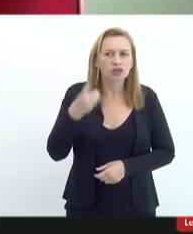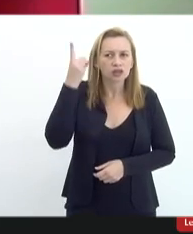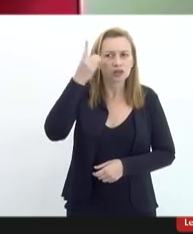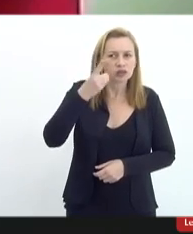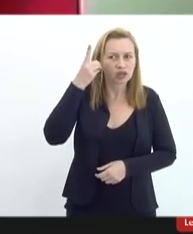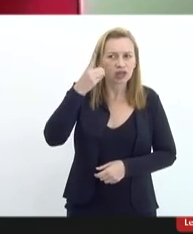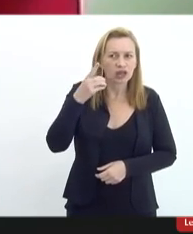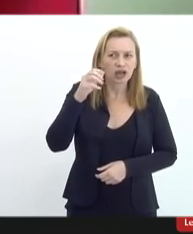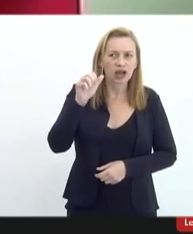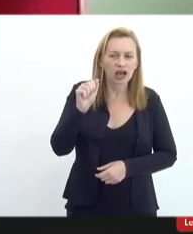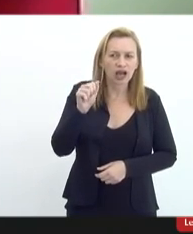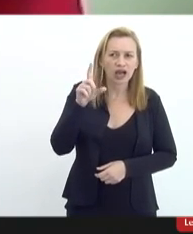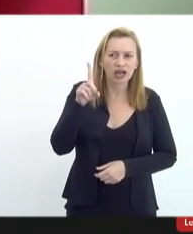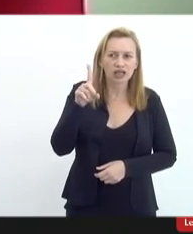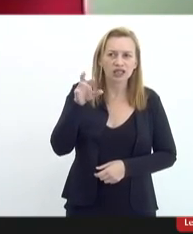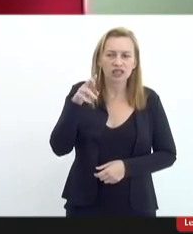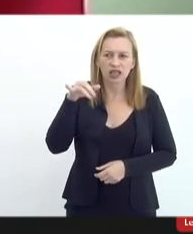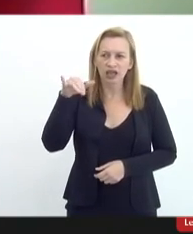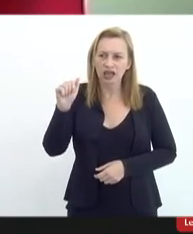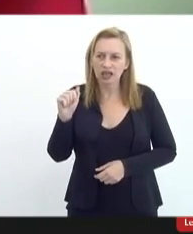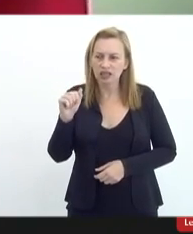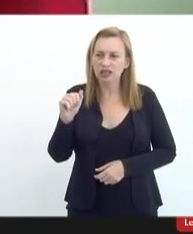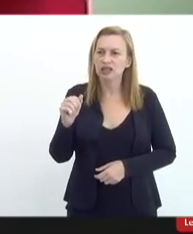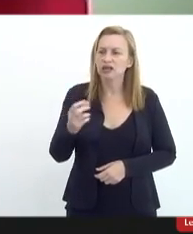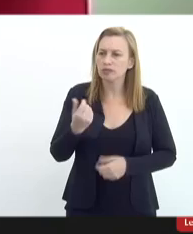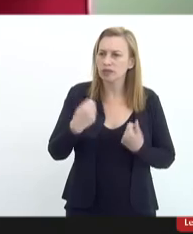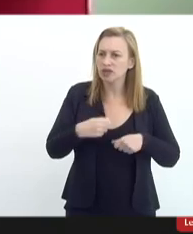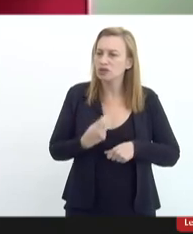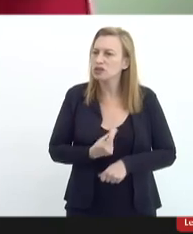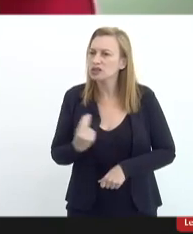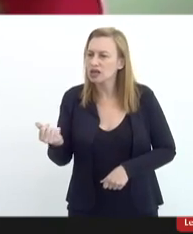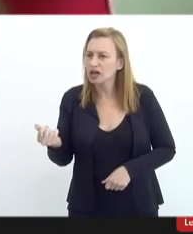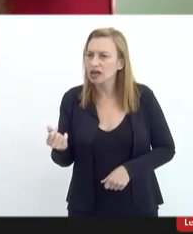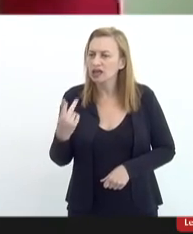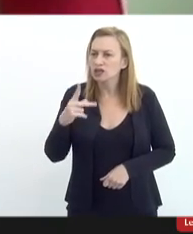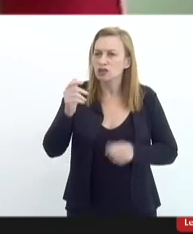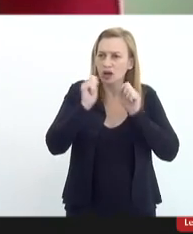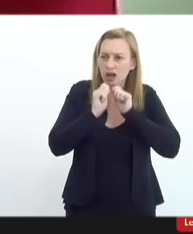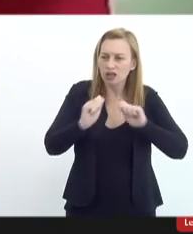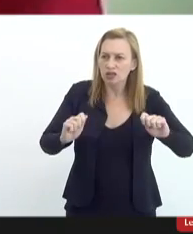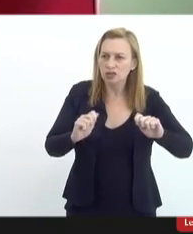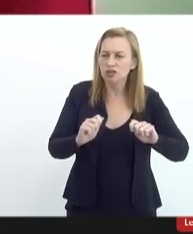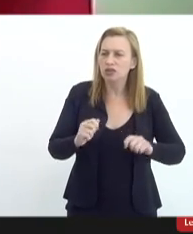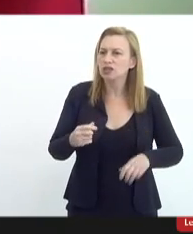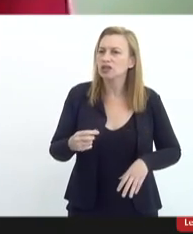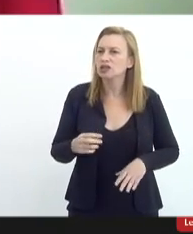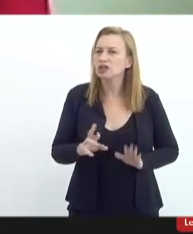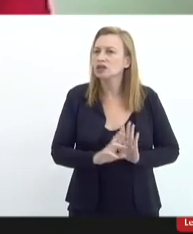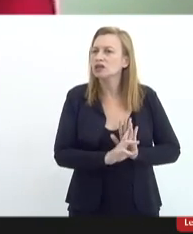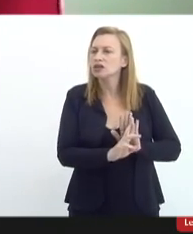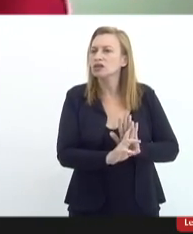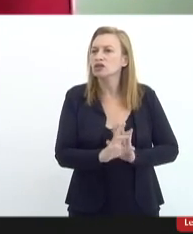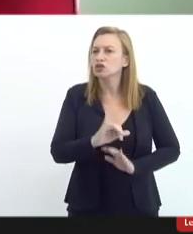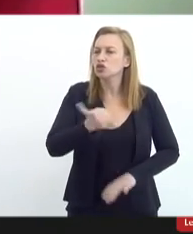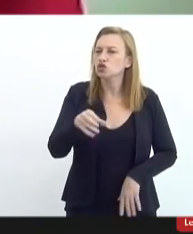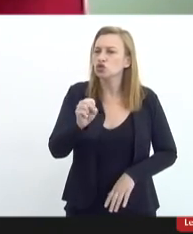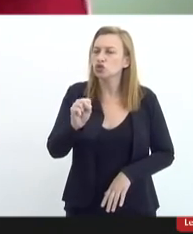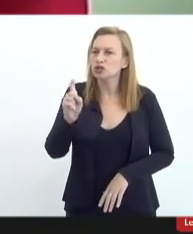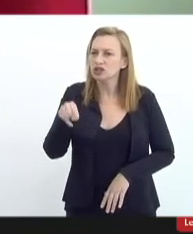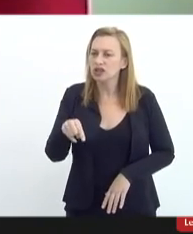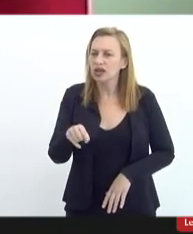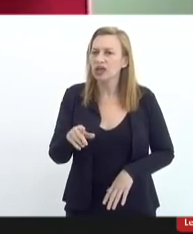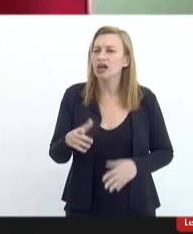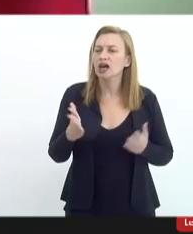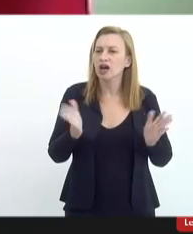Adriana Baltazar, que precisou se ausentar, mas está presente a sua assessoria na figura de José Eduardo.